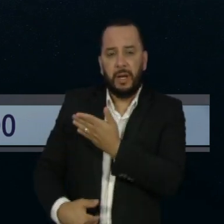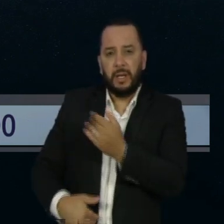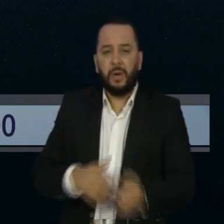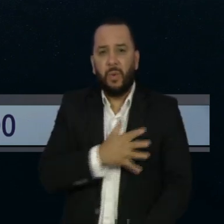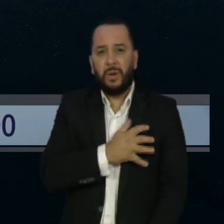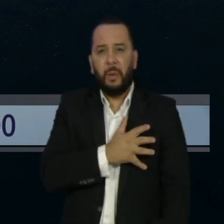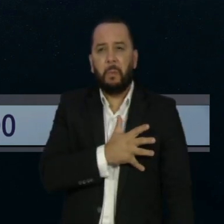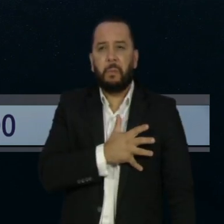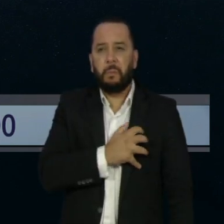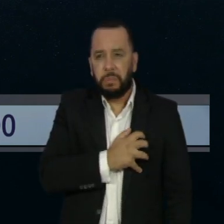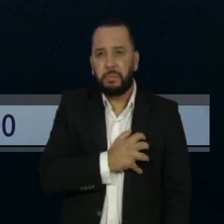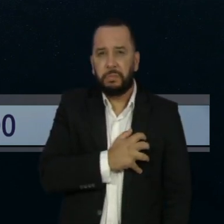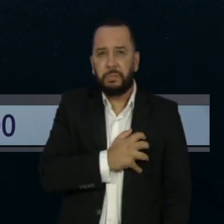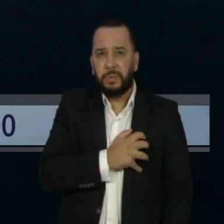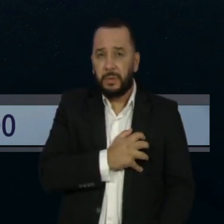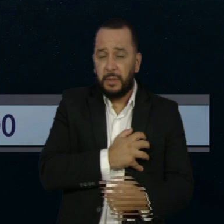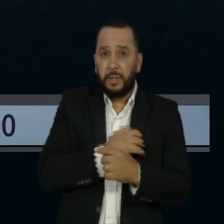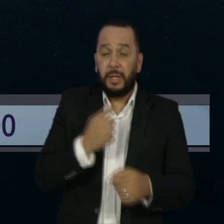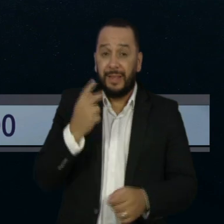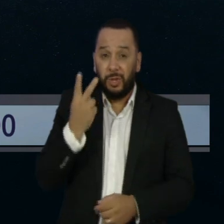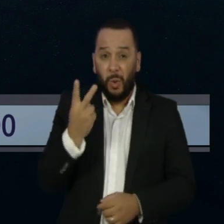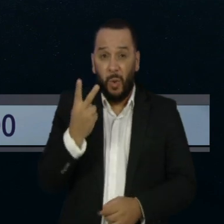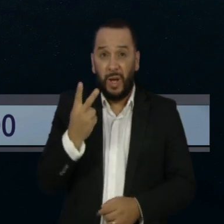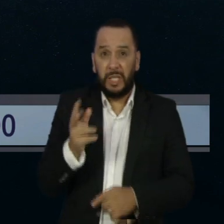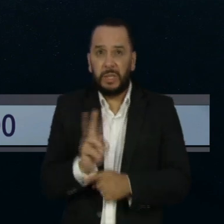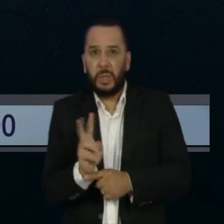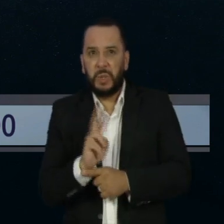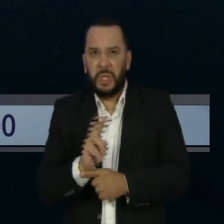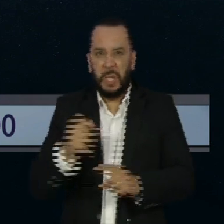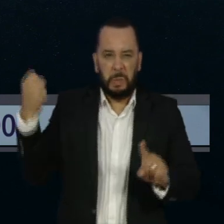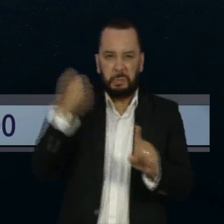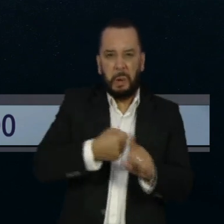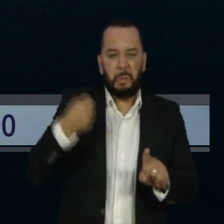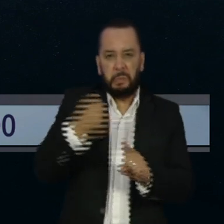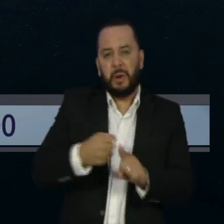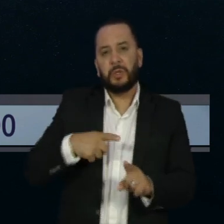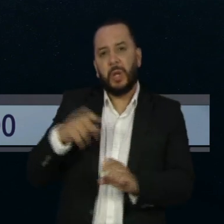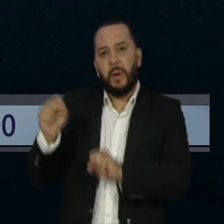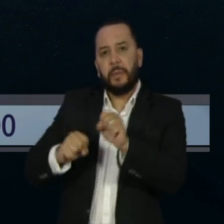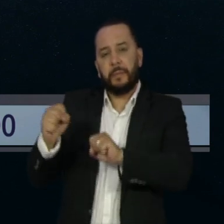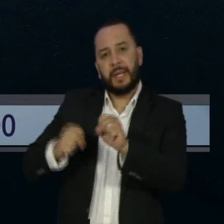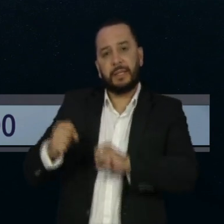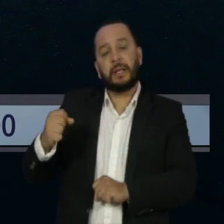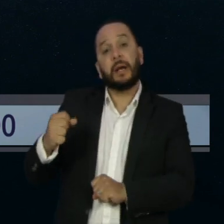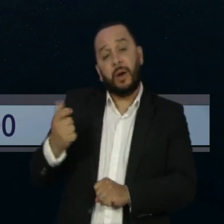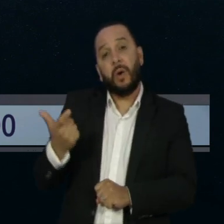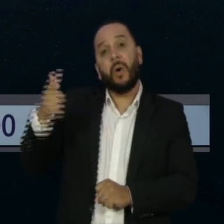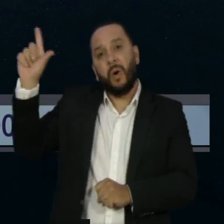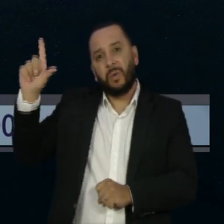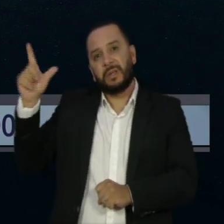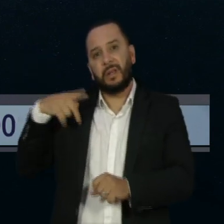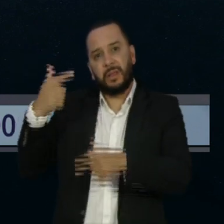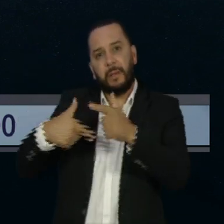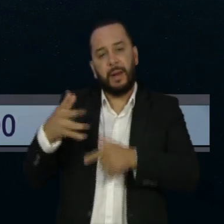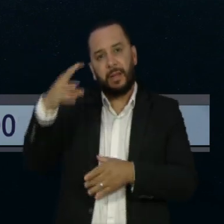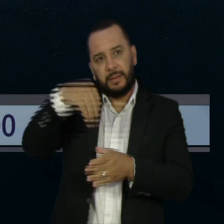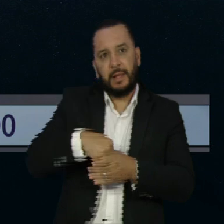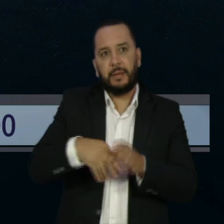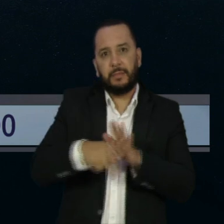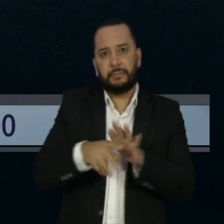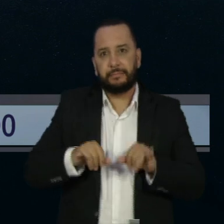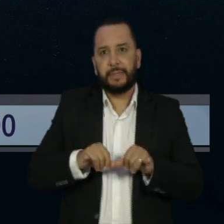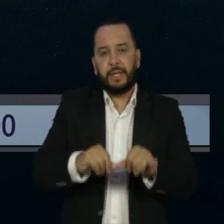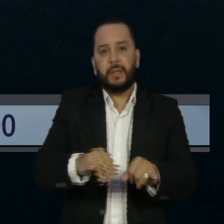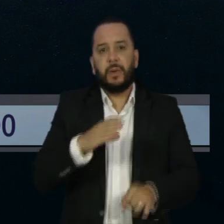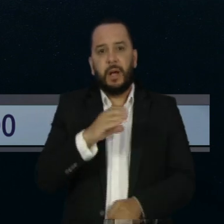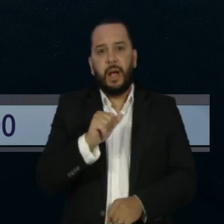cardíaca depois de ser atacado por dois seguranças contratados por uma empresa terceirizada que presta serviços para o supermercado